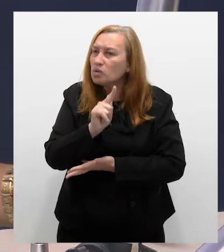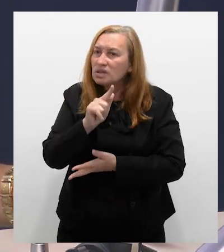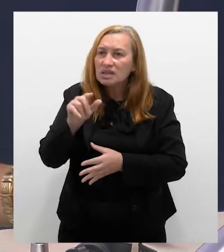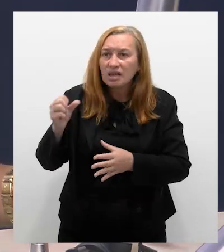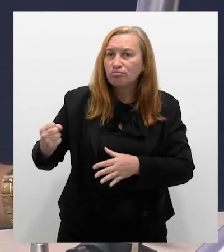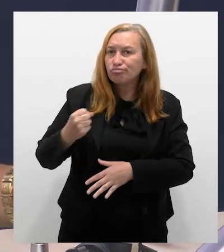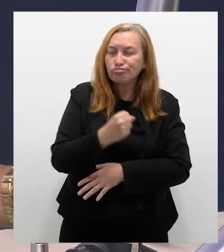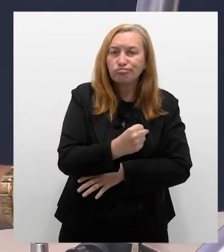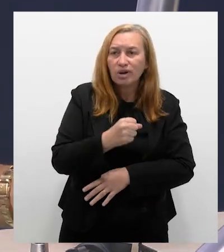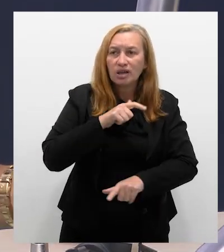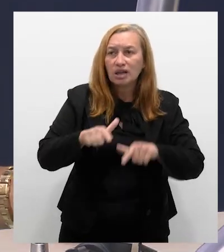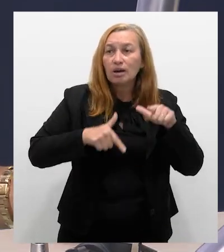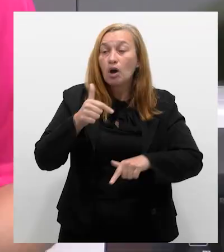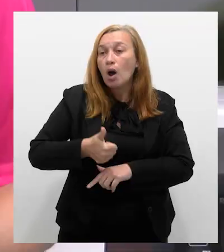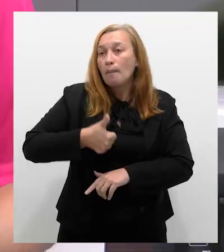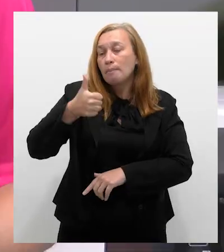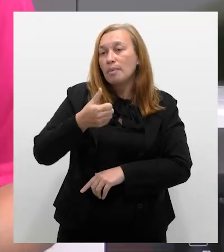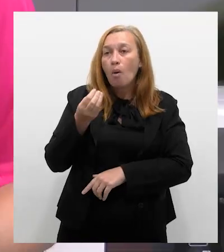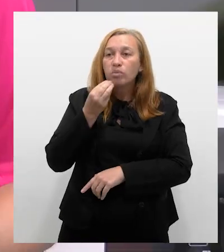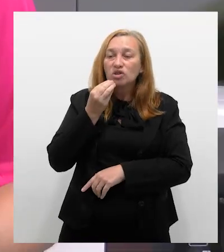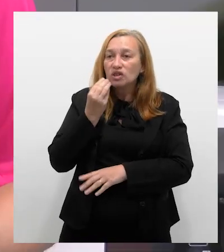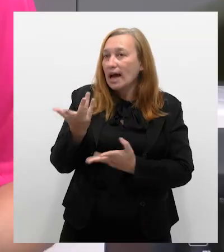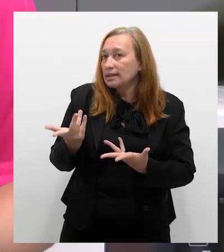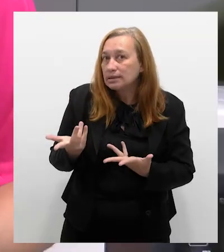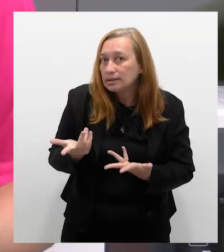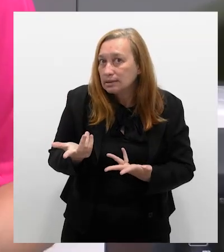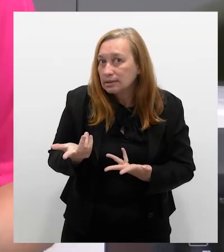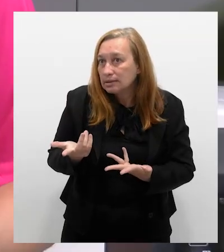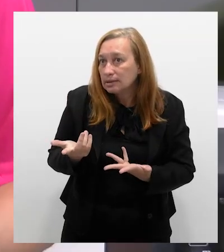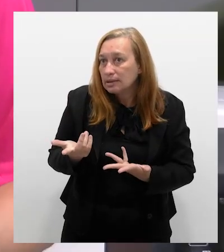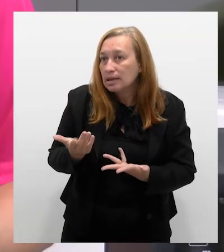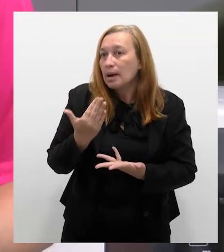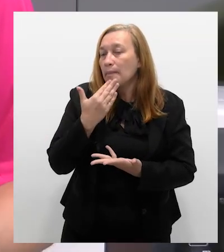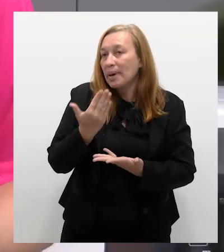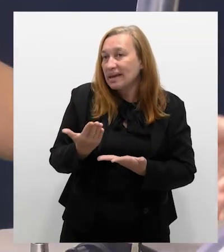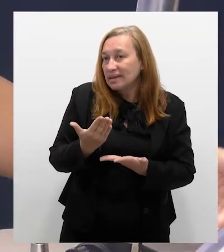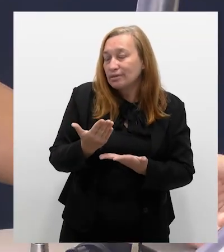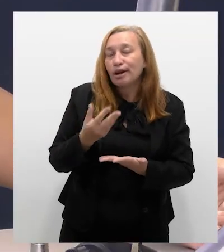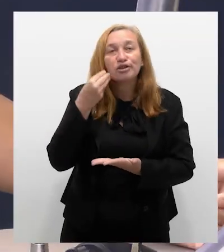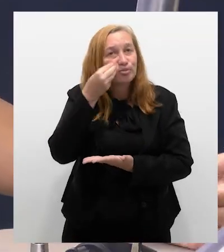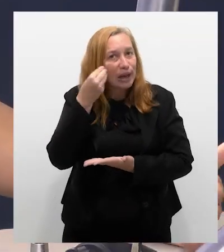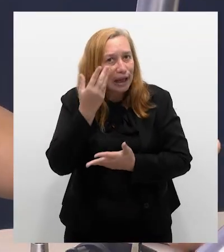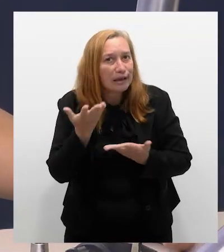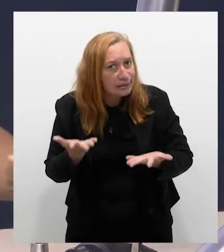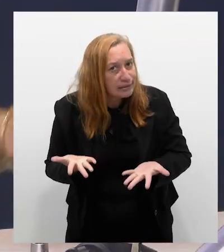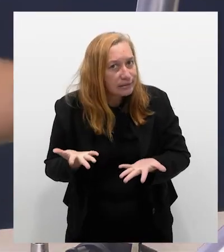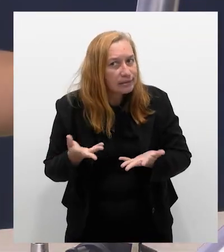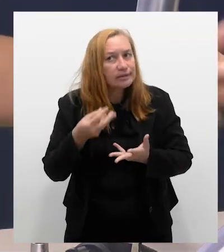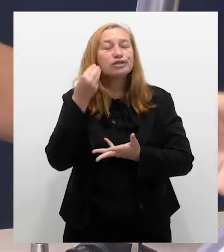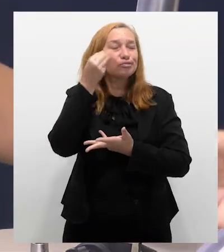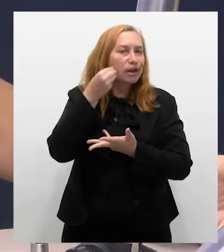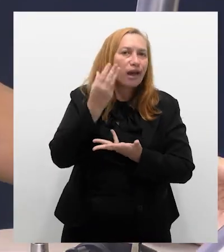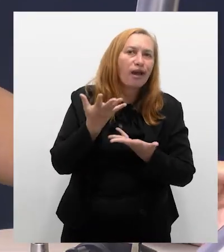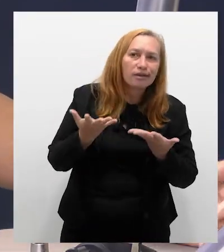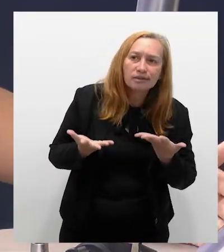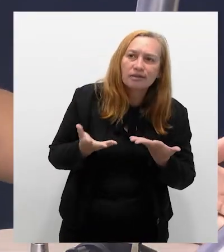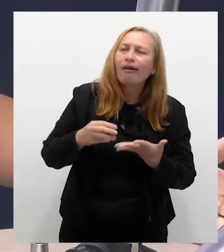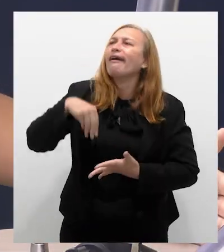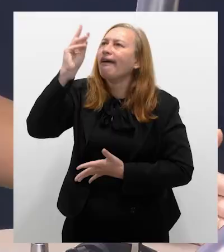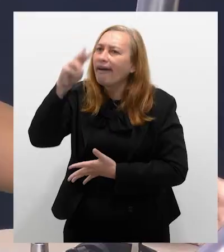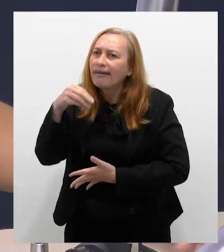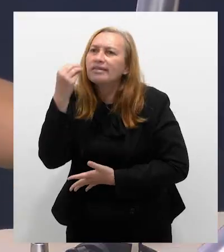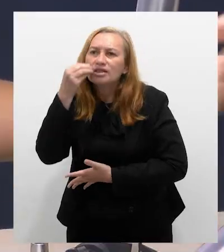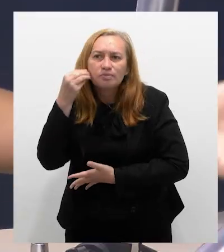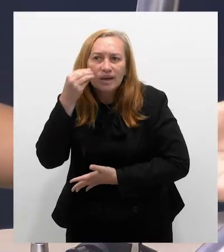conseguem entrar no mercado de trabalho, porque é a primeira oportunidade. E na primeira oportunidade, pede-se inglês, Experiência. pede-se experiência. Quem